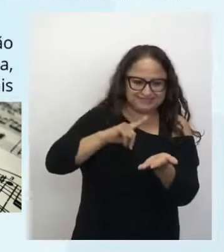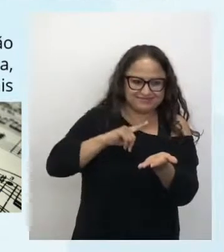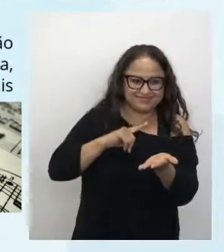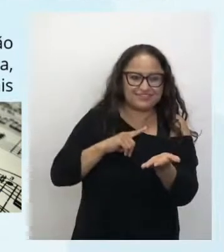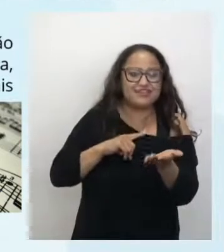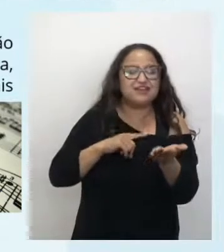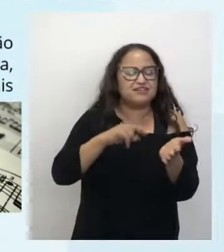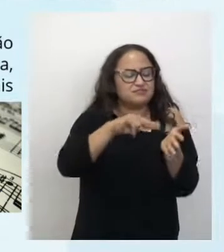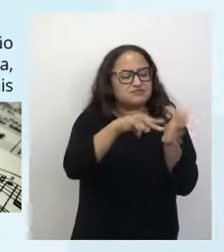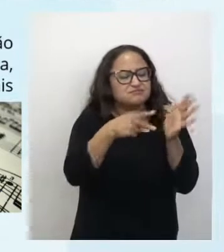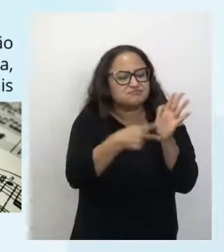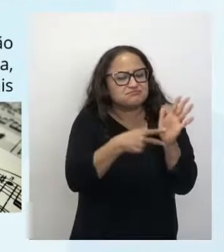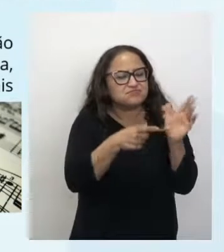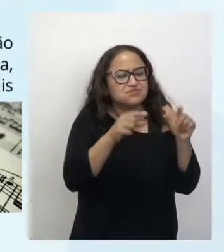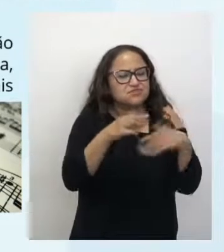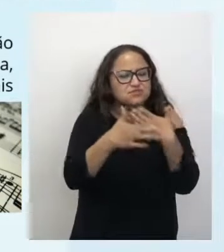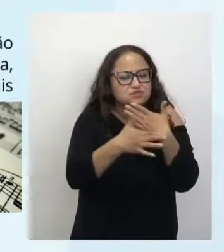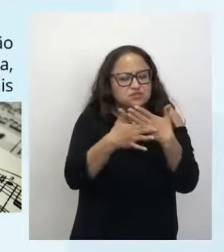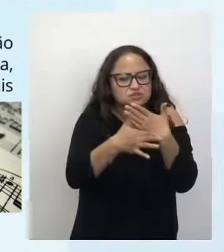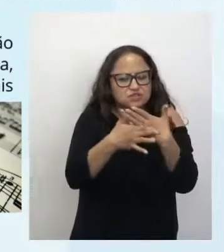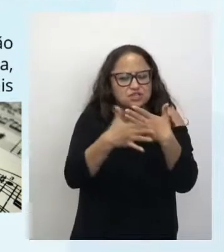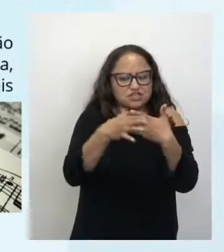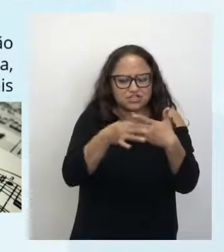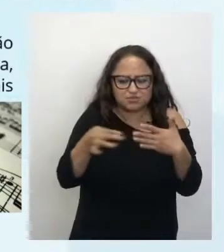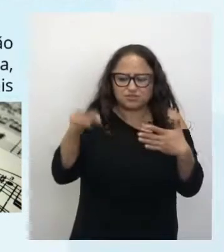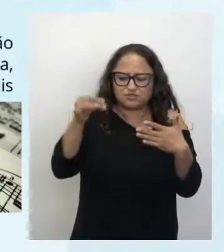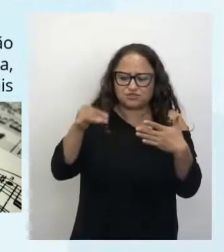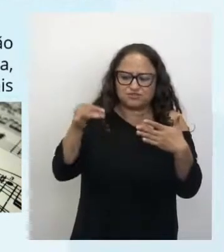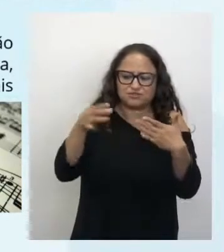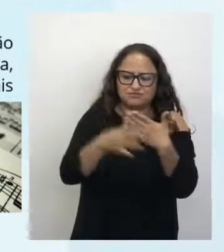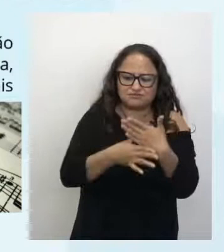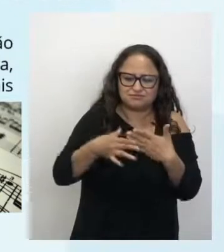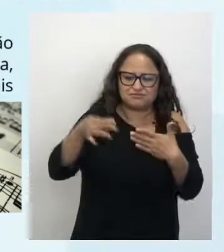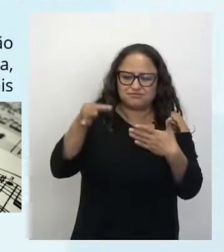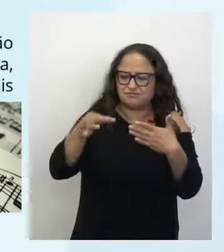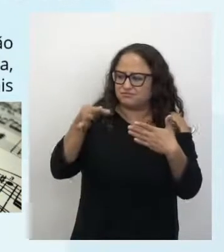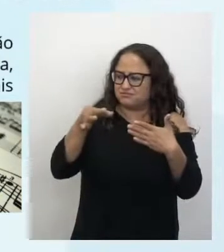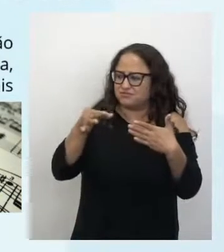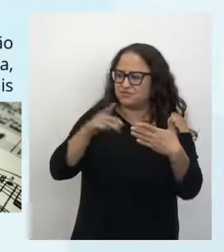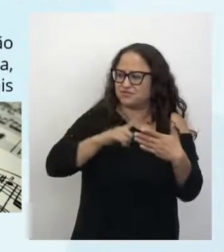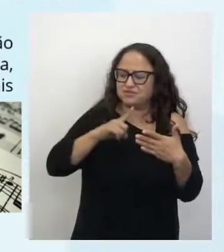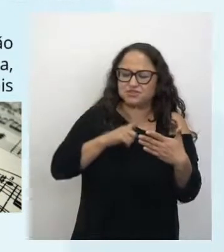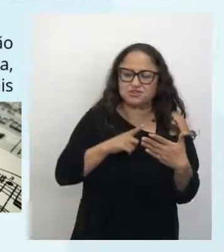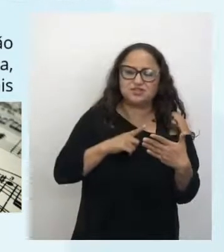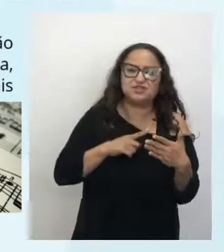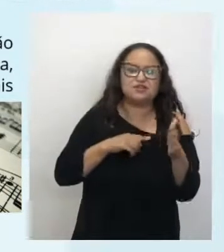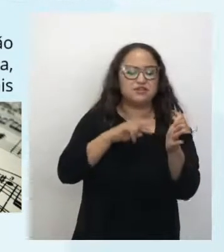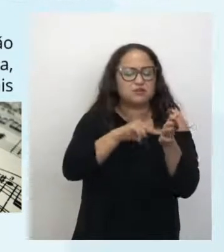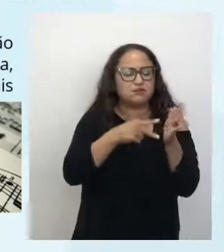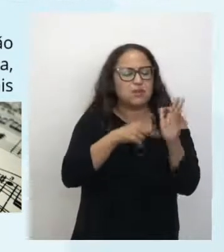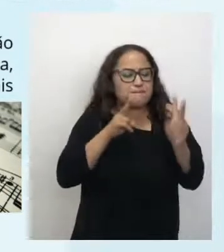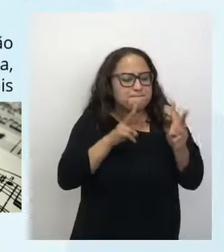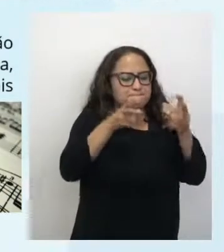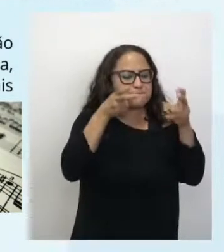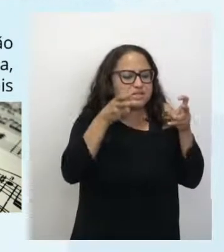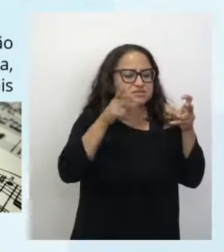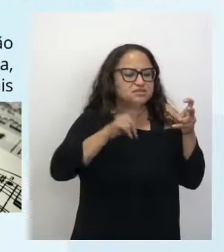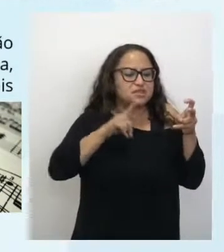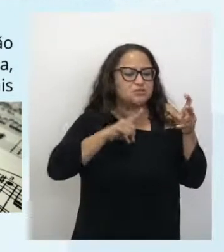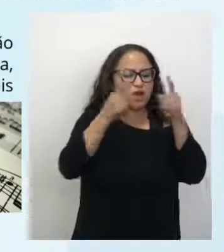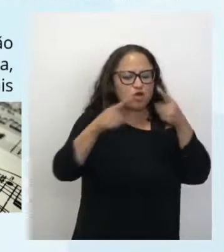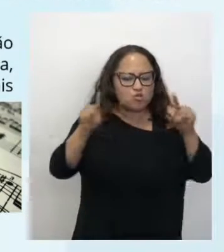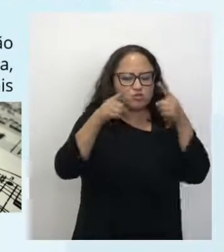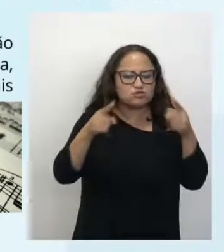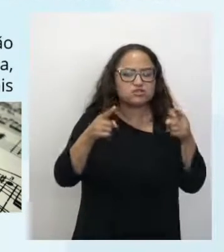esses símbolos semióticos também, né? Que a gente bate o olho e já sabe, aquilo é uma nota musical, tá? Então, que compõem esse sistema